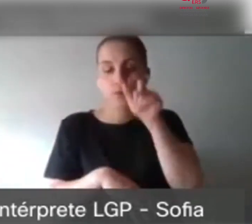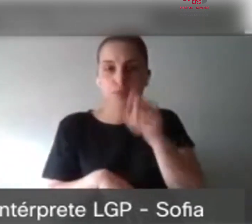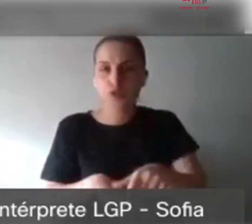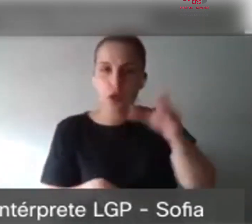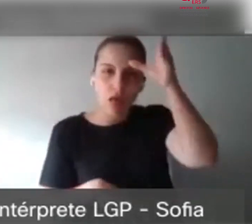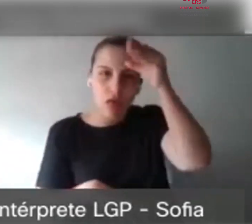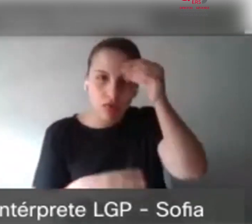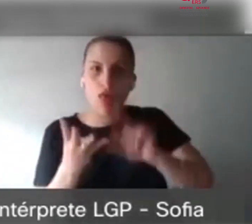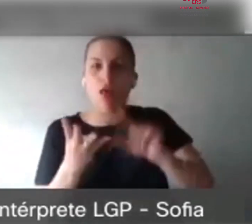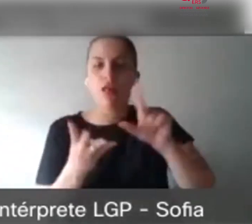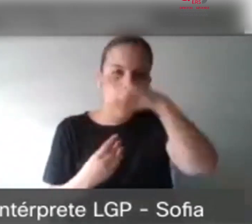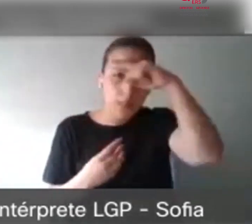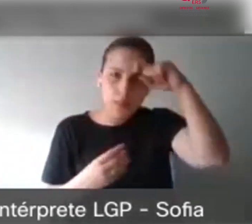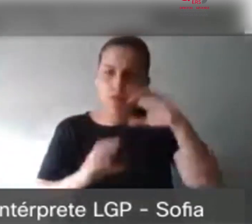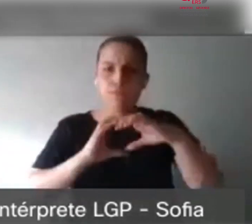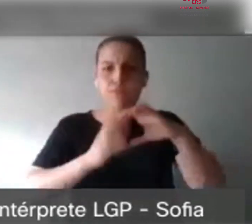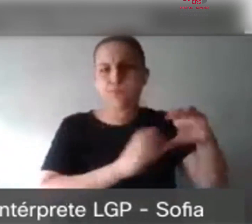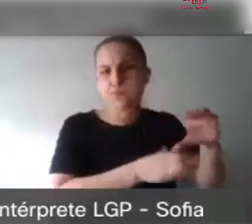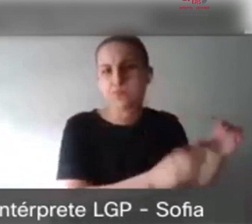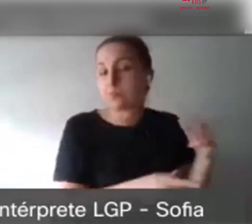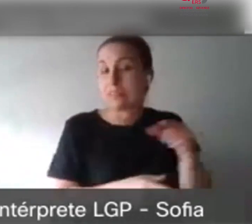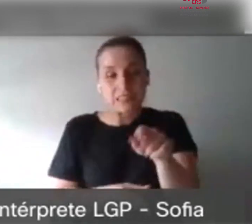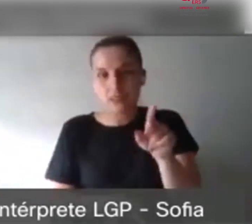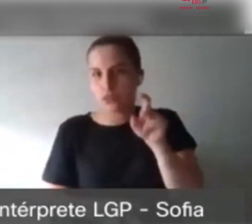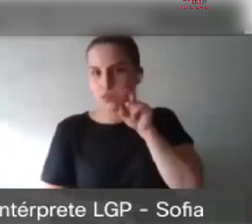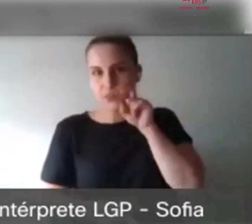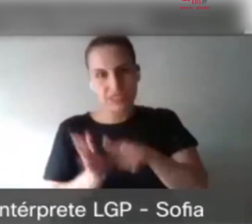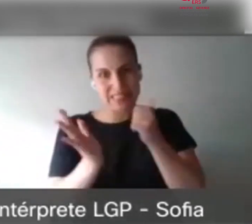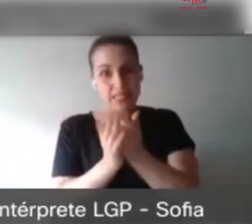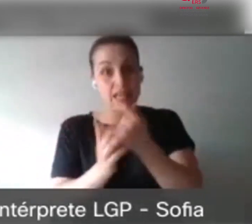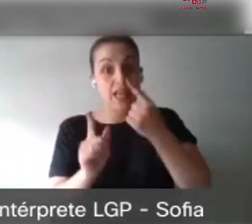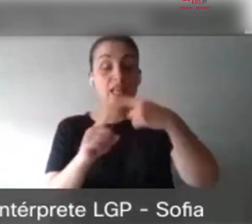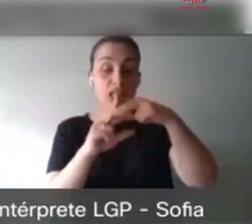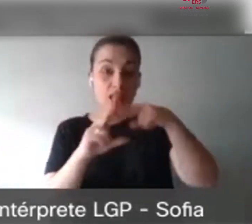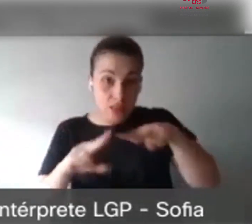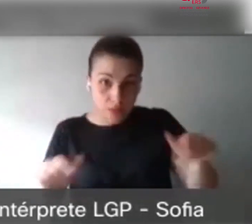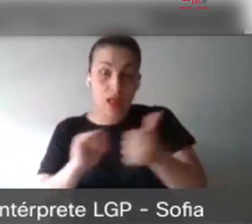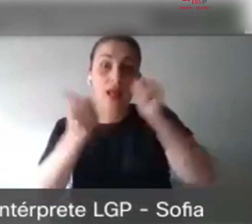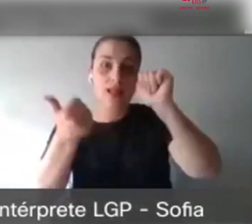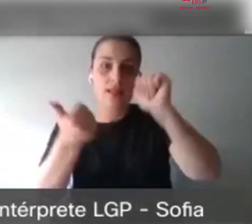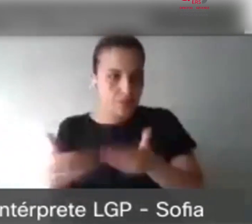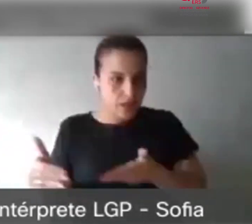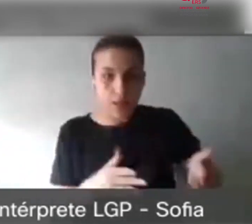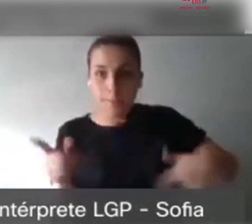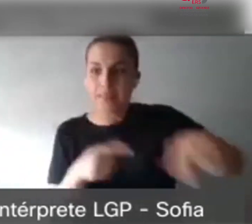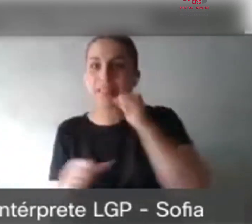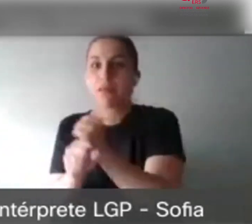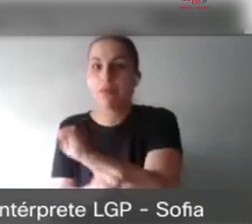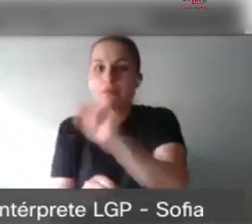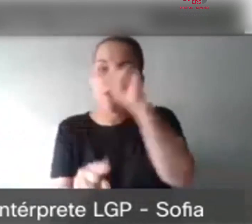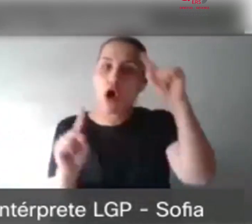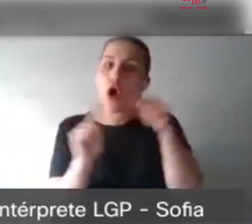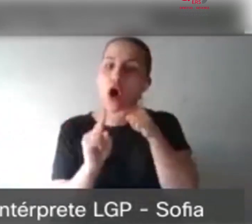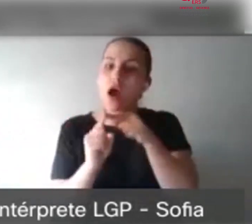de comunicação, esses doentes foram sempre salvaguardados e os hospitais adaptaram os seus circuitos e adaptaram a sua prestação para ir ao encontro